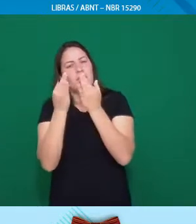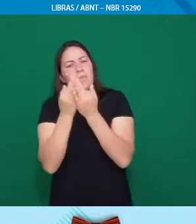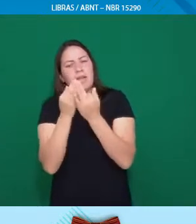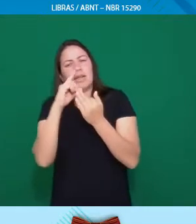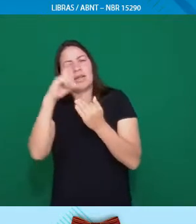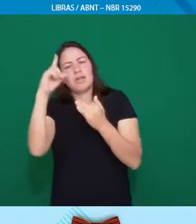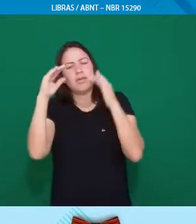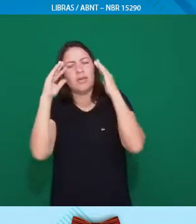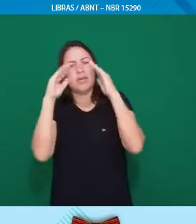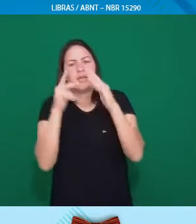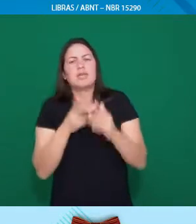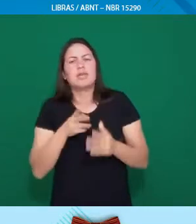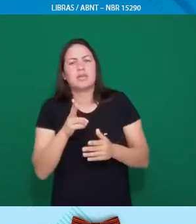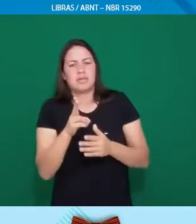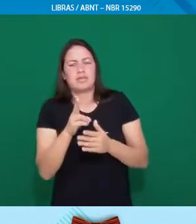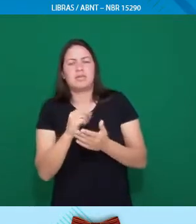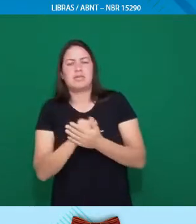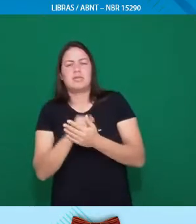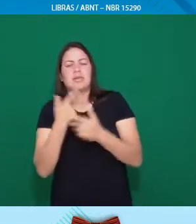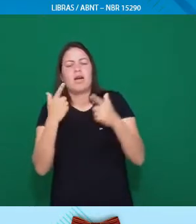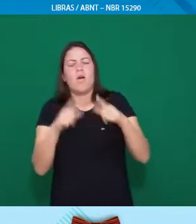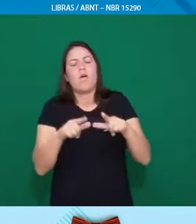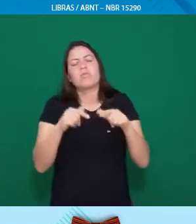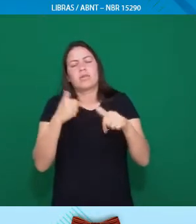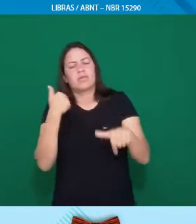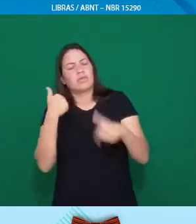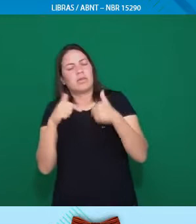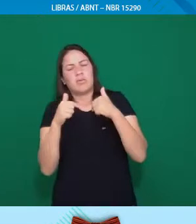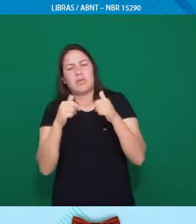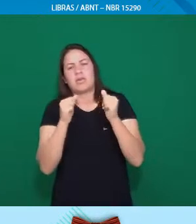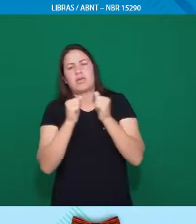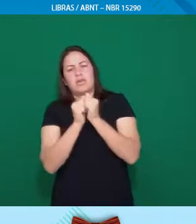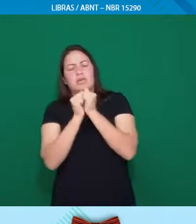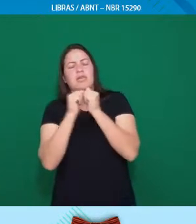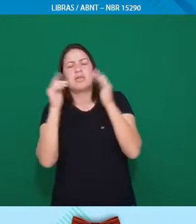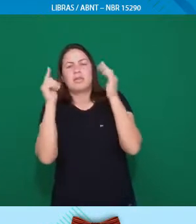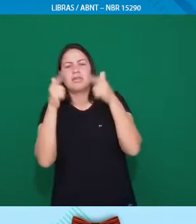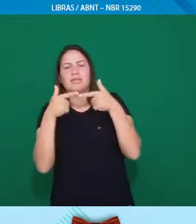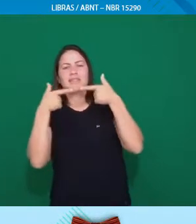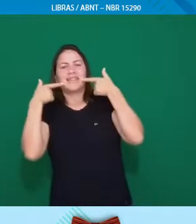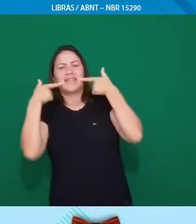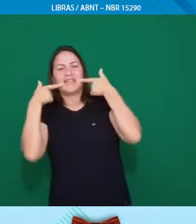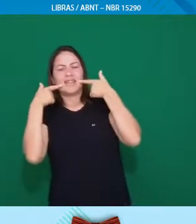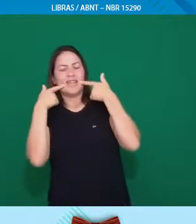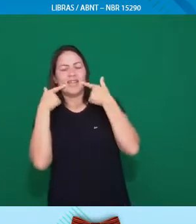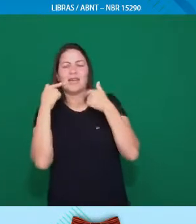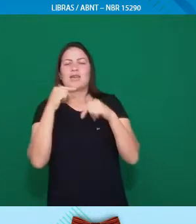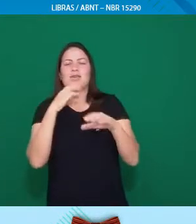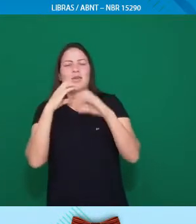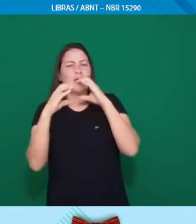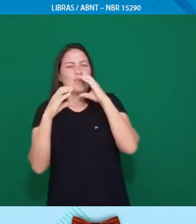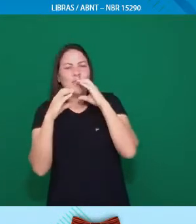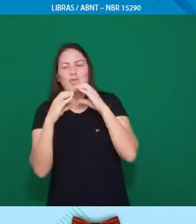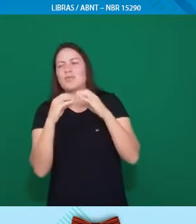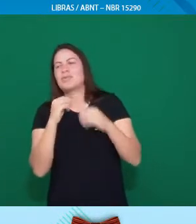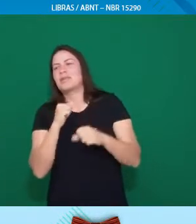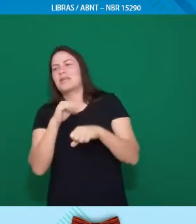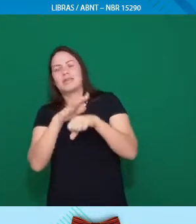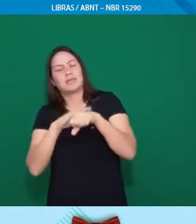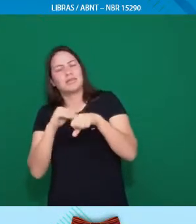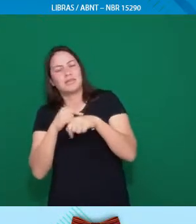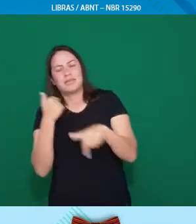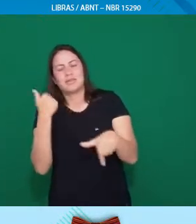que Deus continue te abençoando Aonde se for e que você leva esse alegrias entusiasmo com a música né